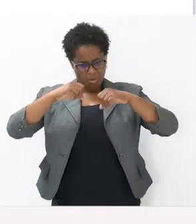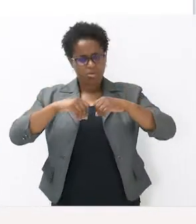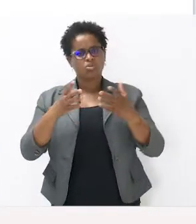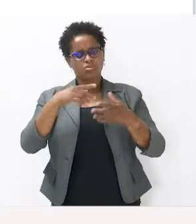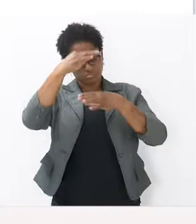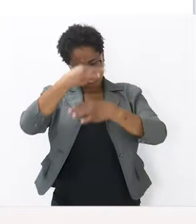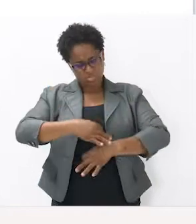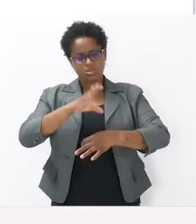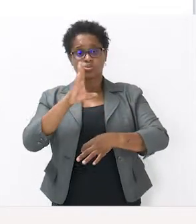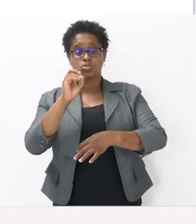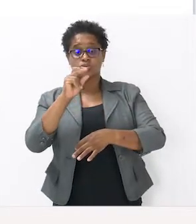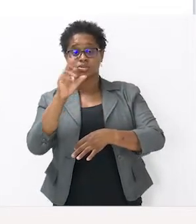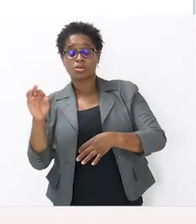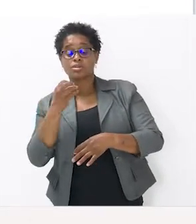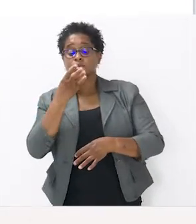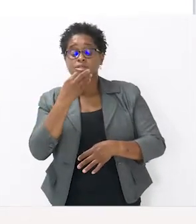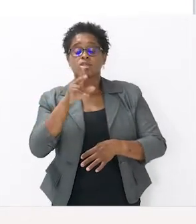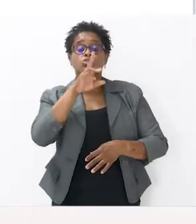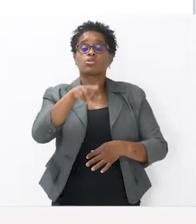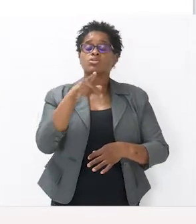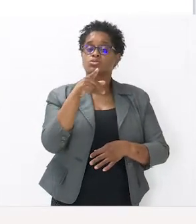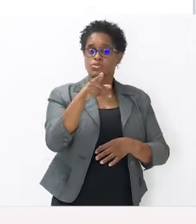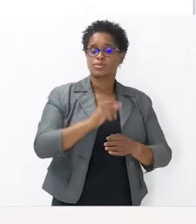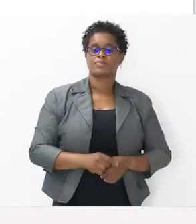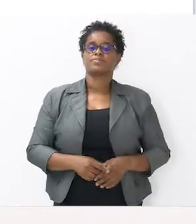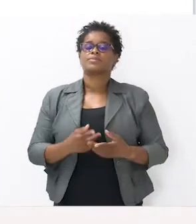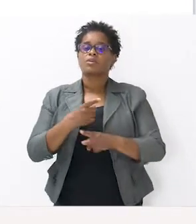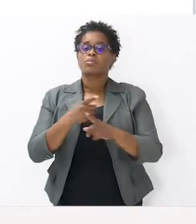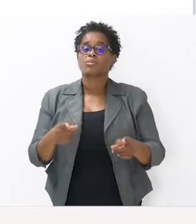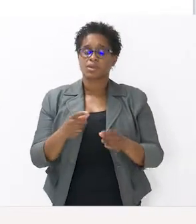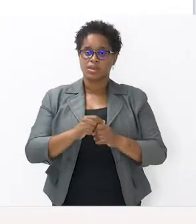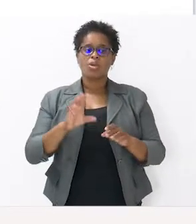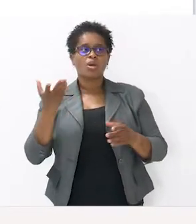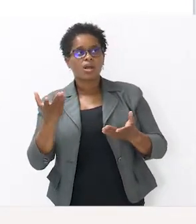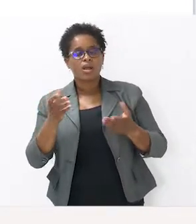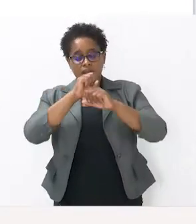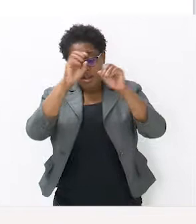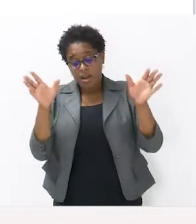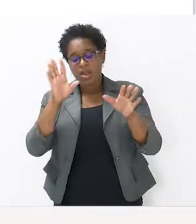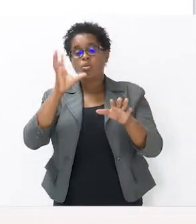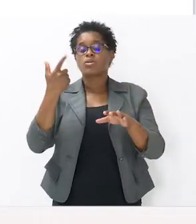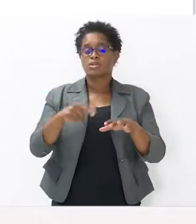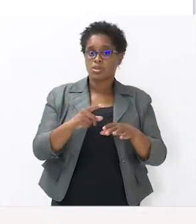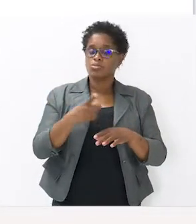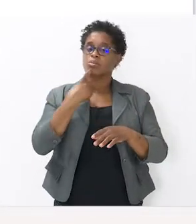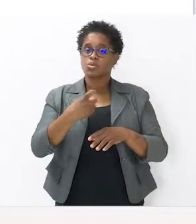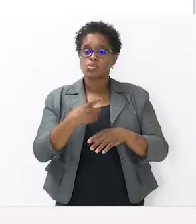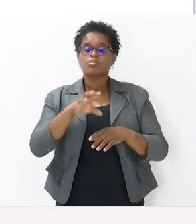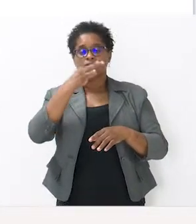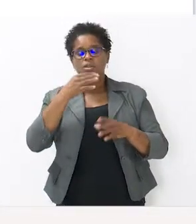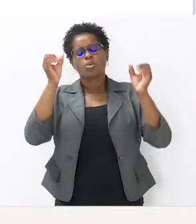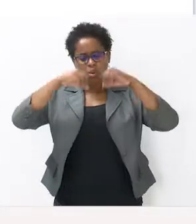João? Justifica a tua resposta. É claro, quando nós temos uma questão para dizer se concordamos ou não,